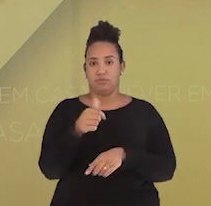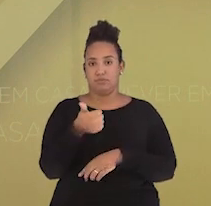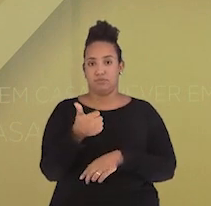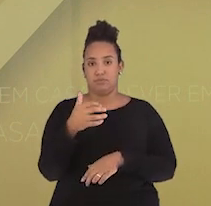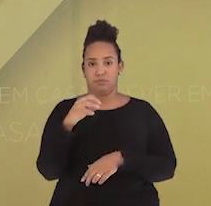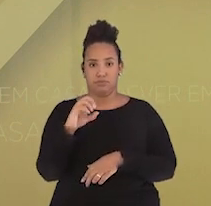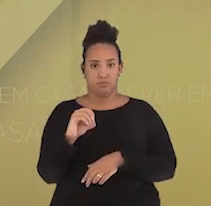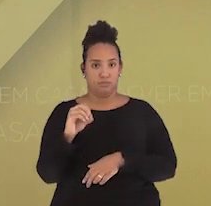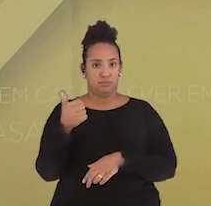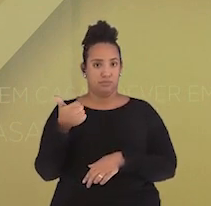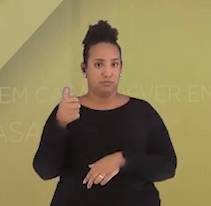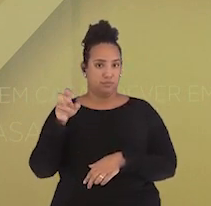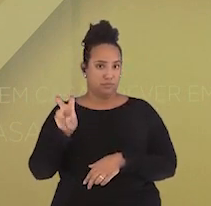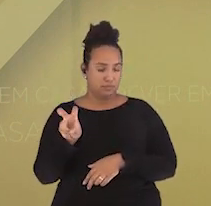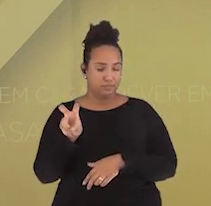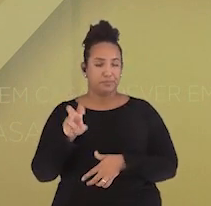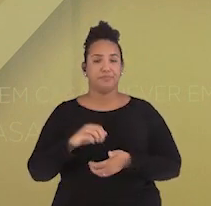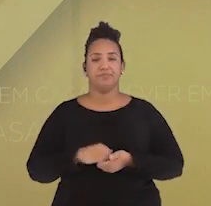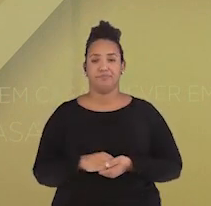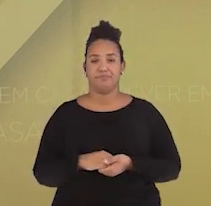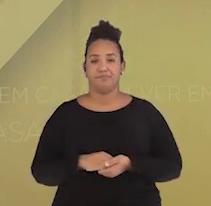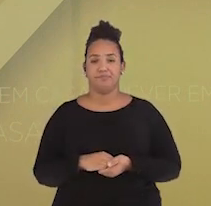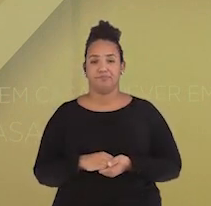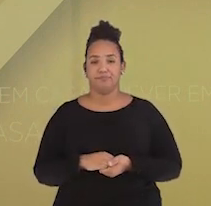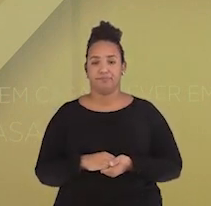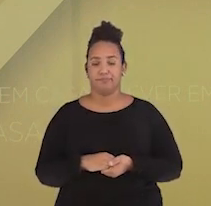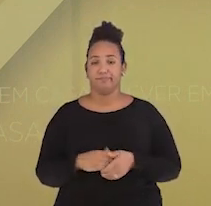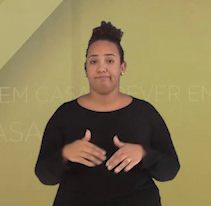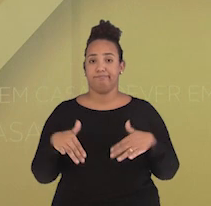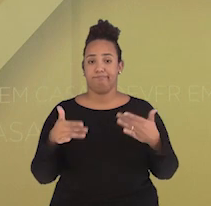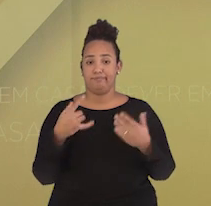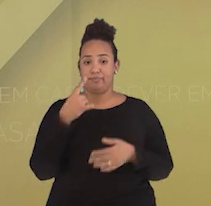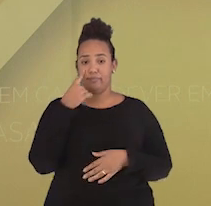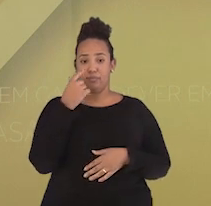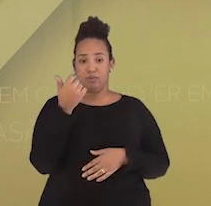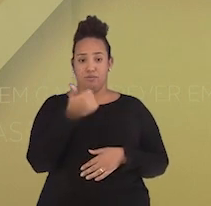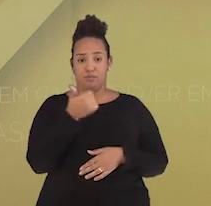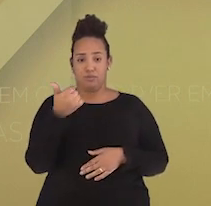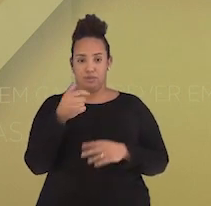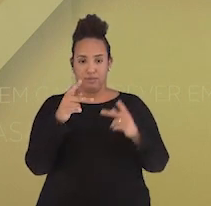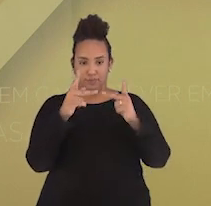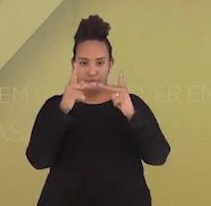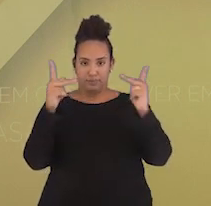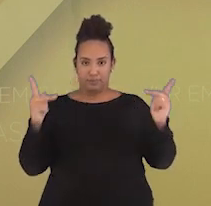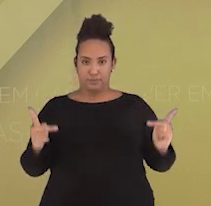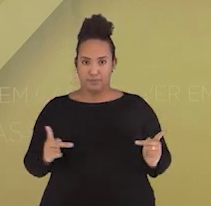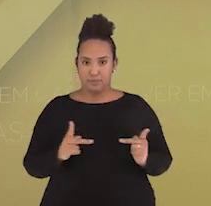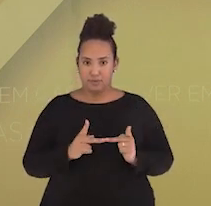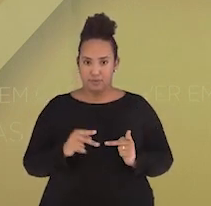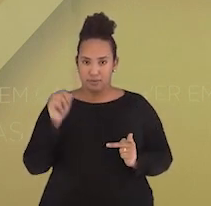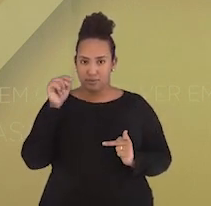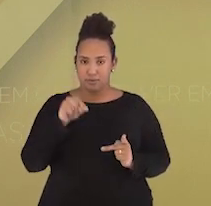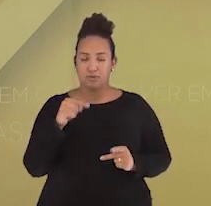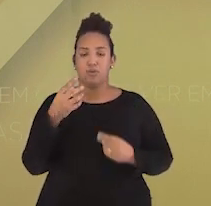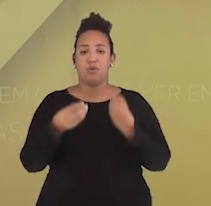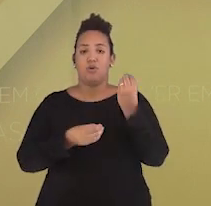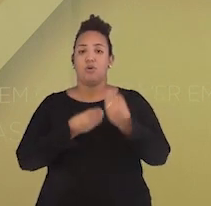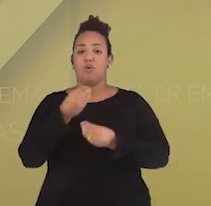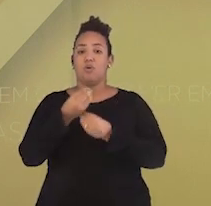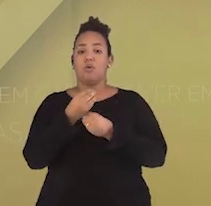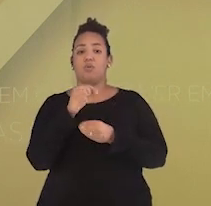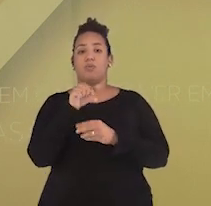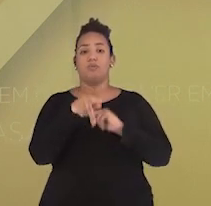2015. Percebemos nesse primeiro gráfico de pizza como está dividida a população brasileira entre